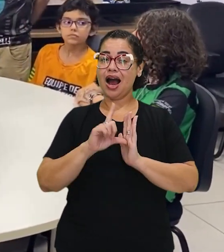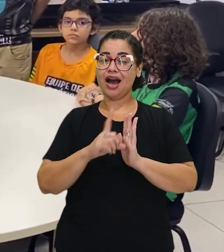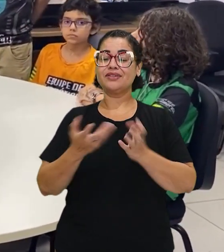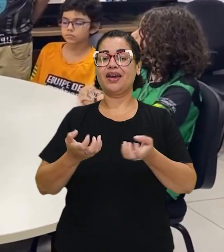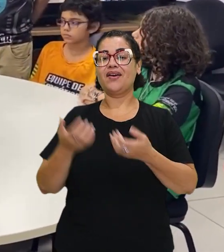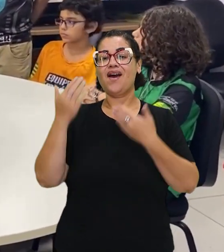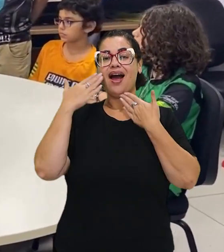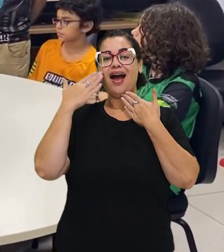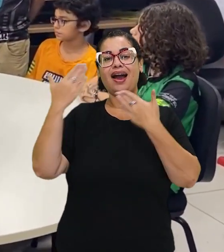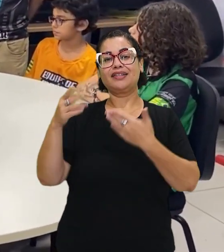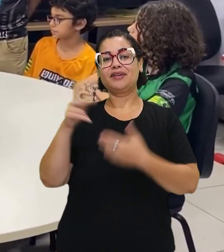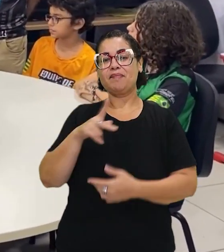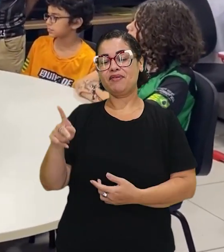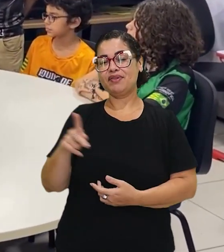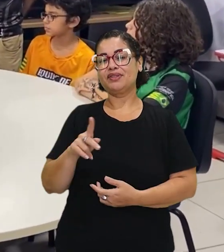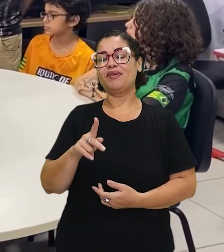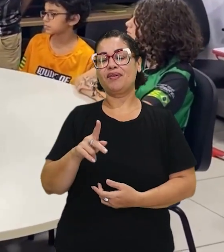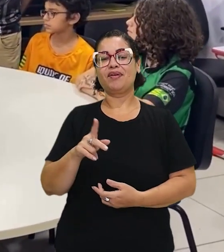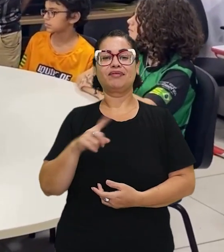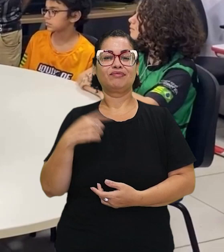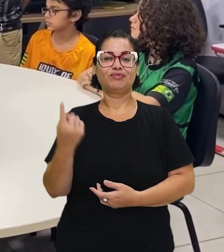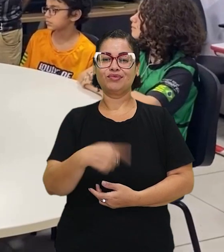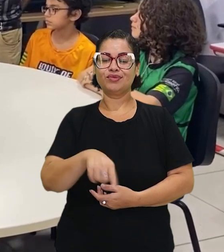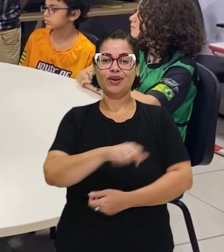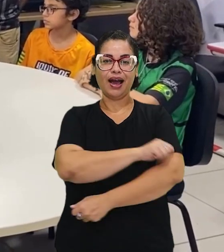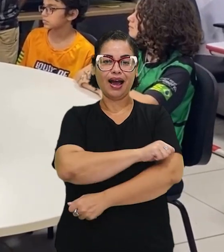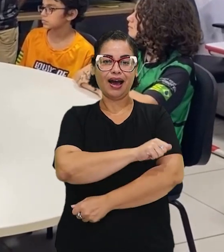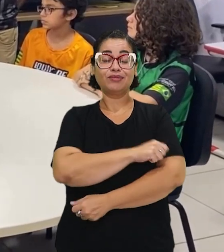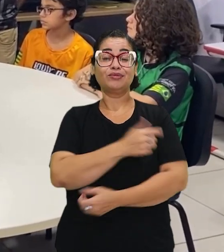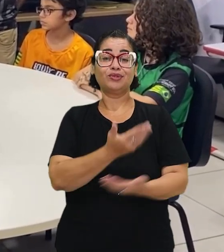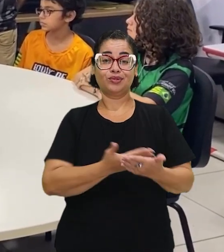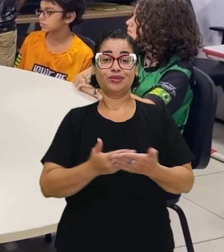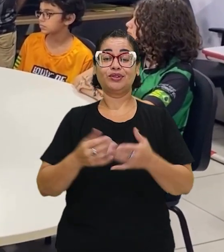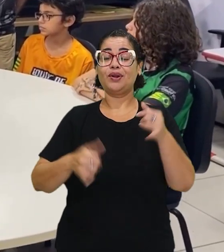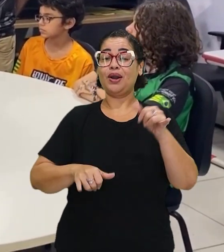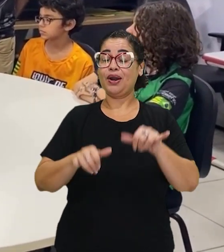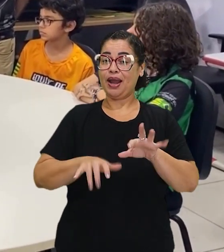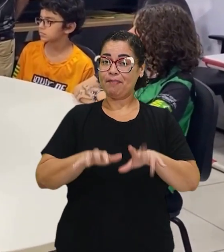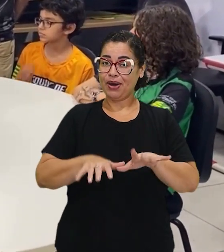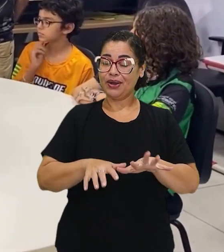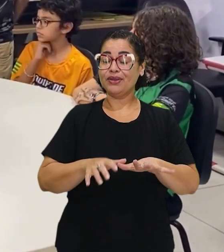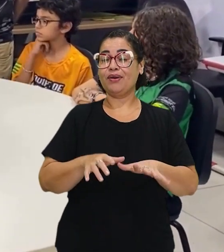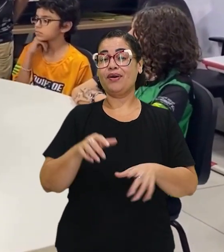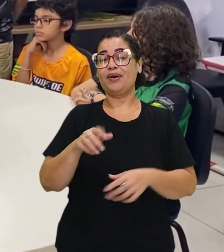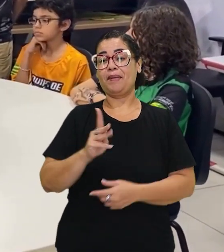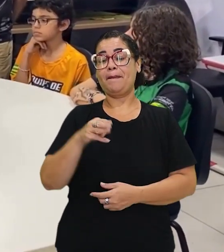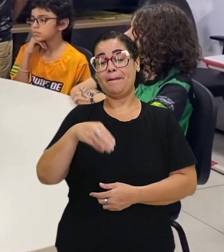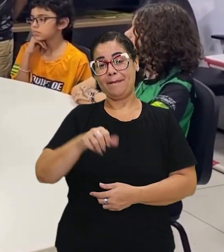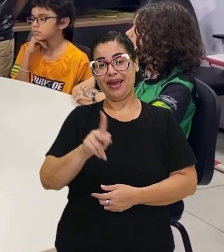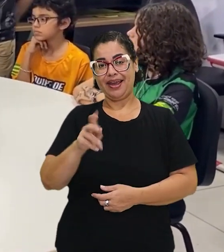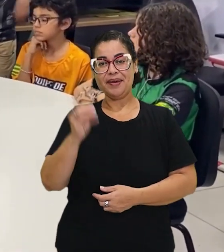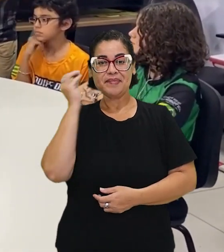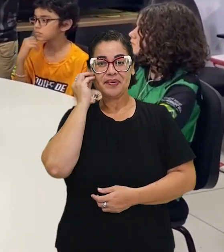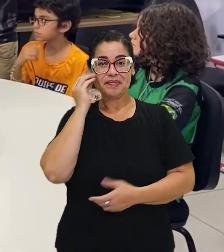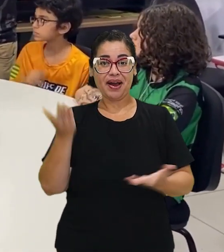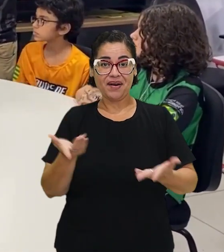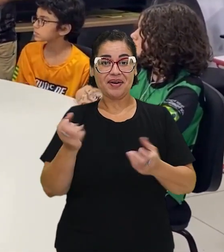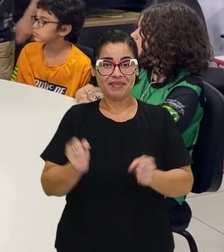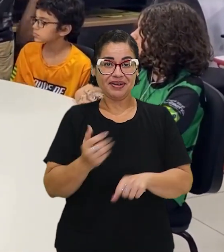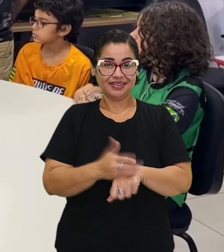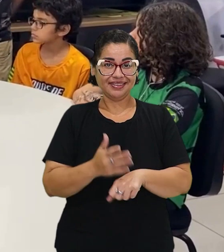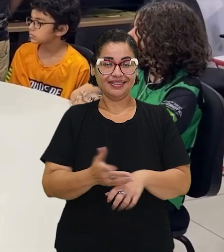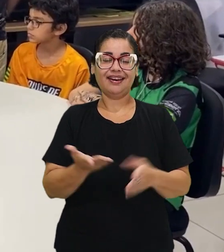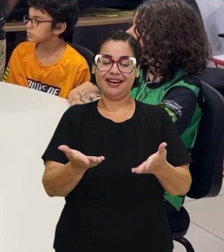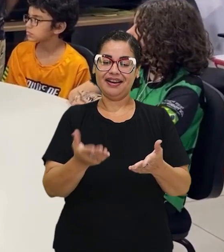quero agradecer o professor Kleber, os meus coleguinhas aqui do Laboratório Maker. Professor, podemos testá-lo? Claro, por